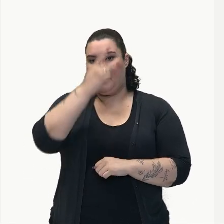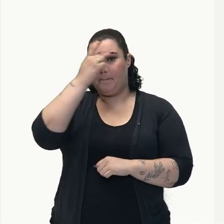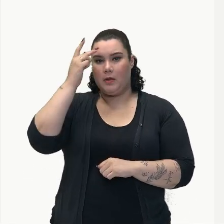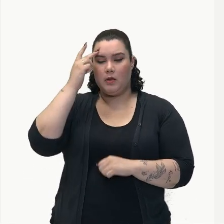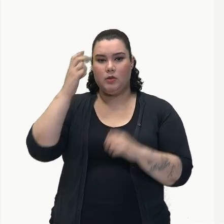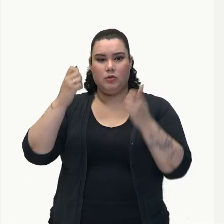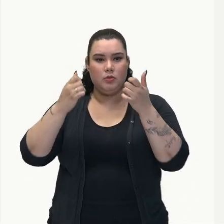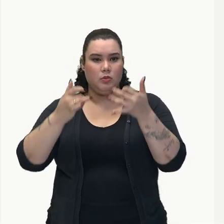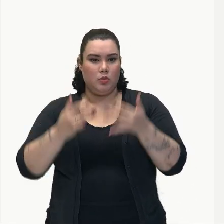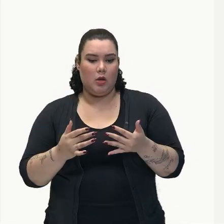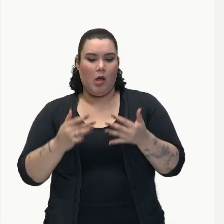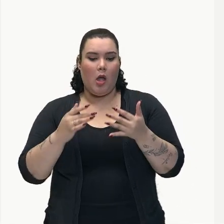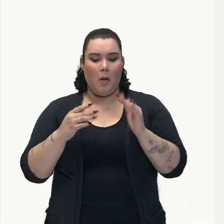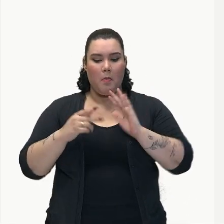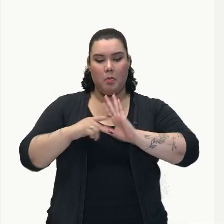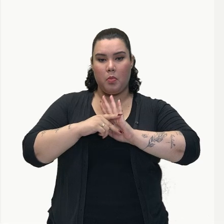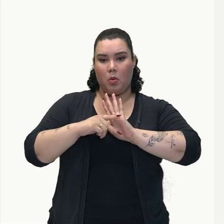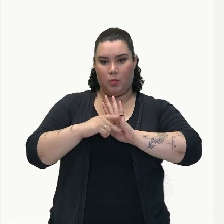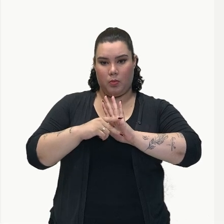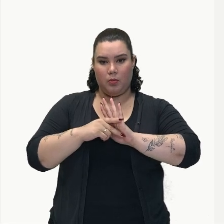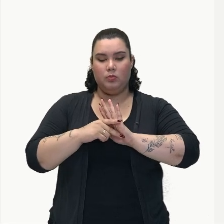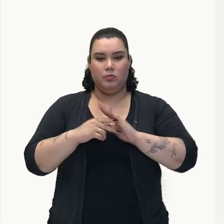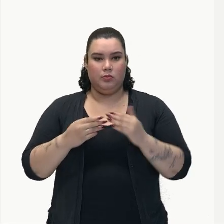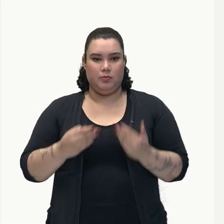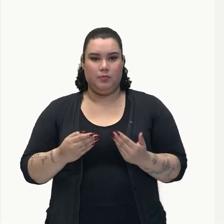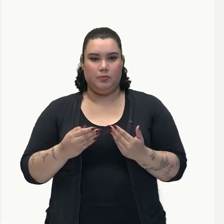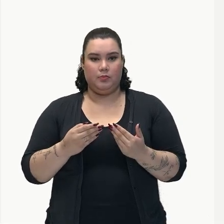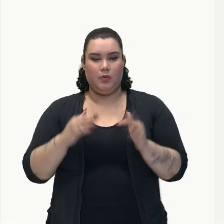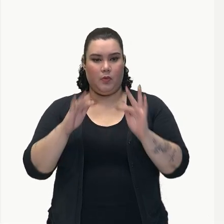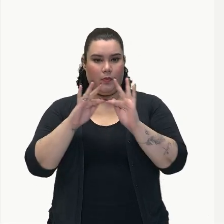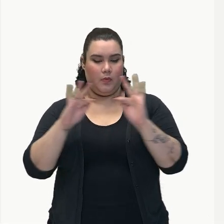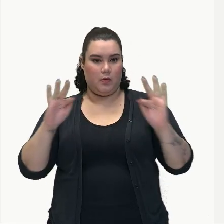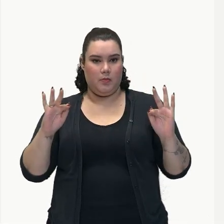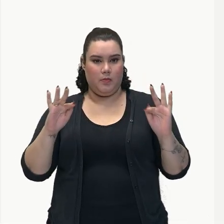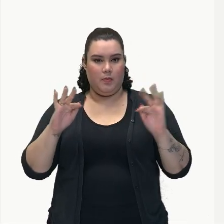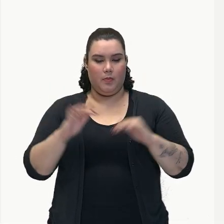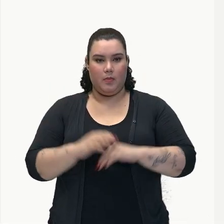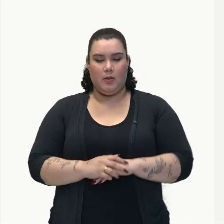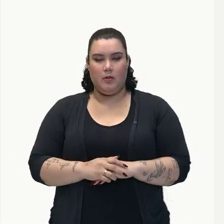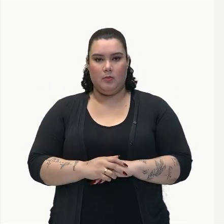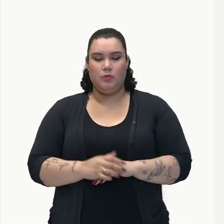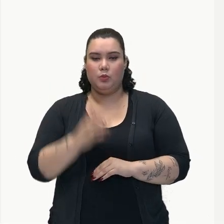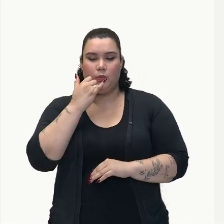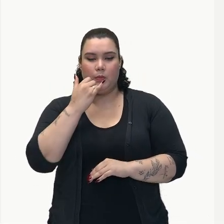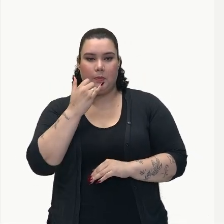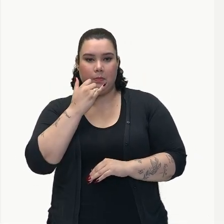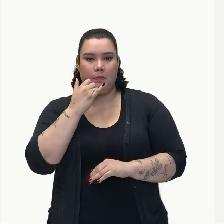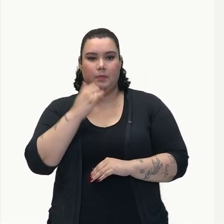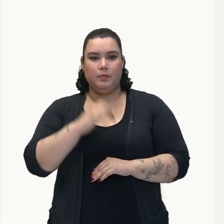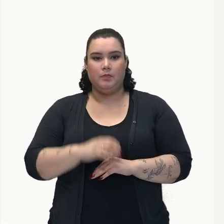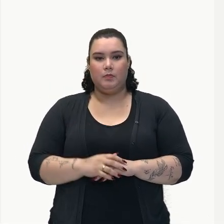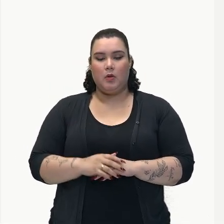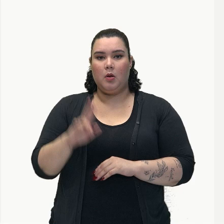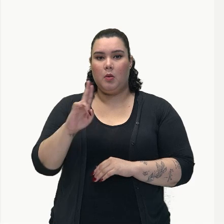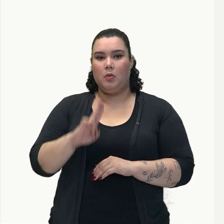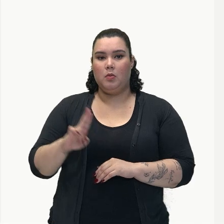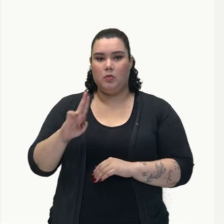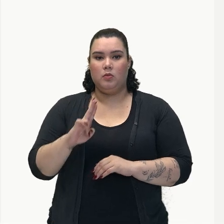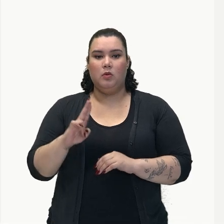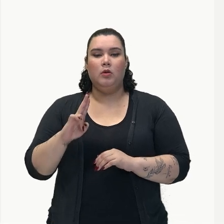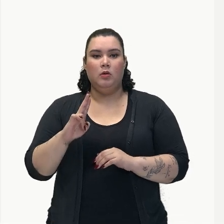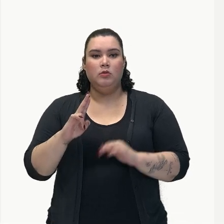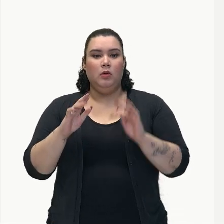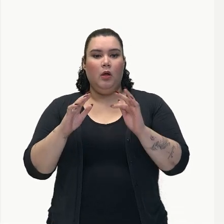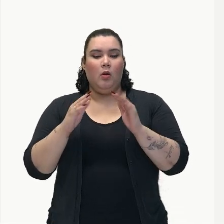si própria, né? Ela começa com essa frase aqui, não frase não, desculpa, com essa